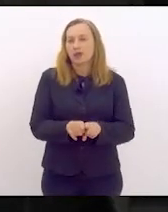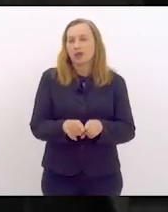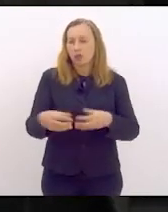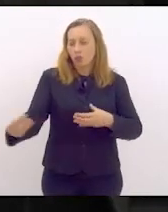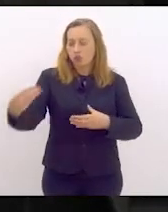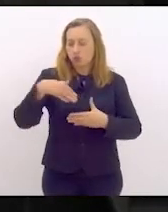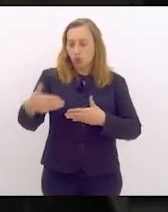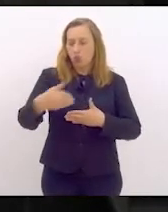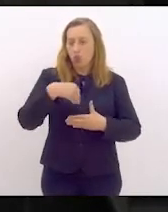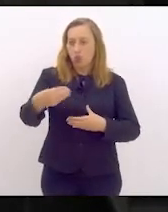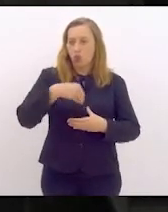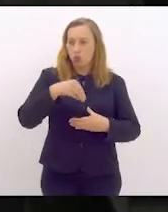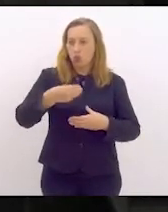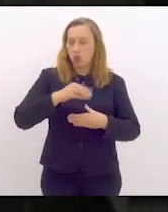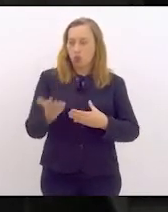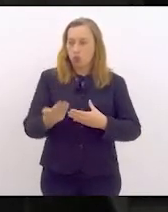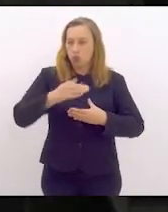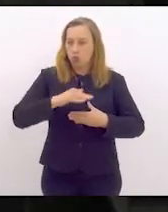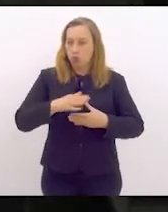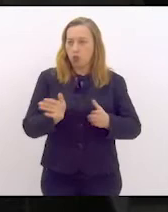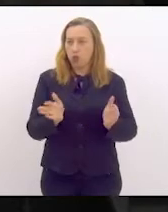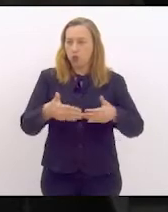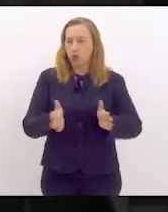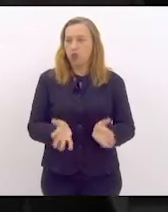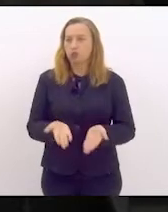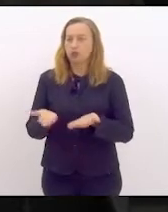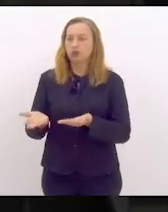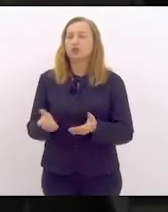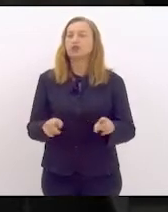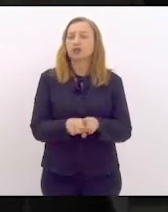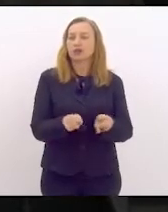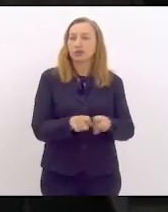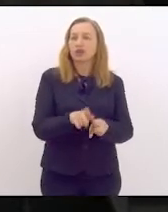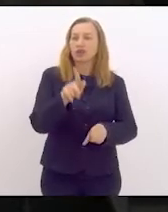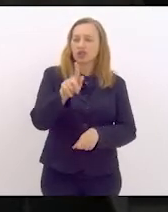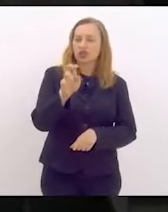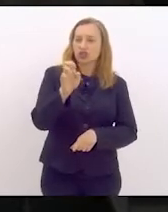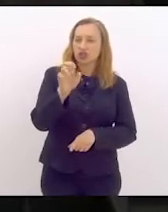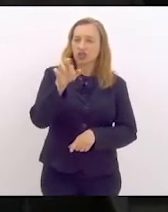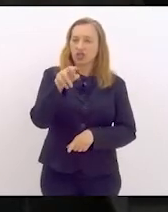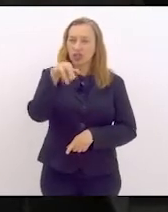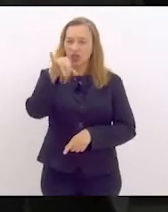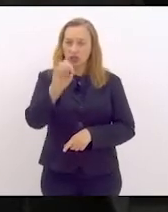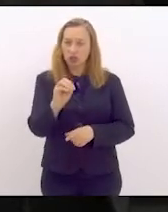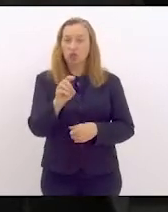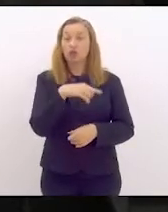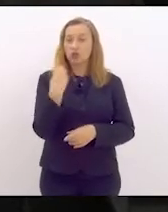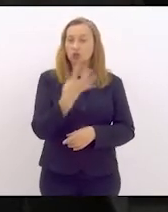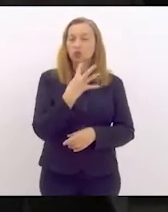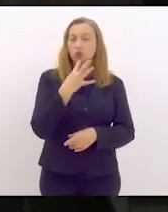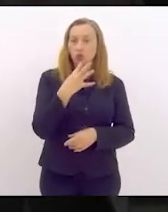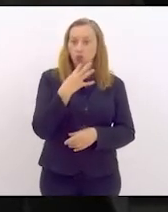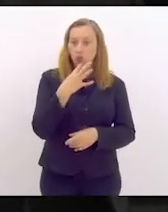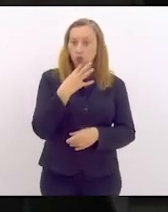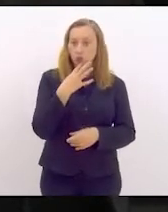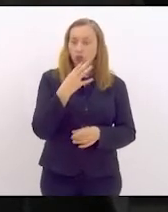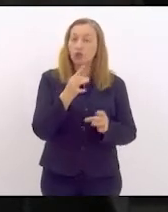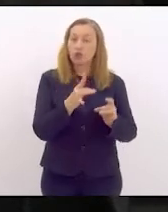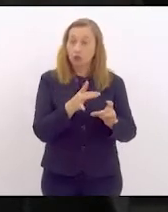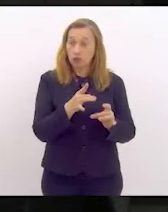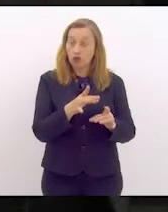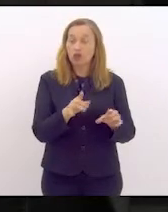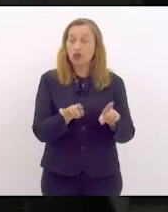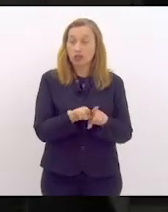grandes quantidades. Há o medicamento genérico, que todos nós conhecemos, que vende ao varejo também